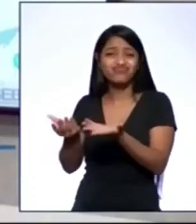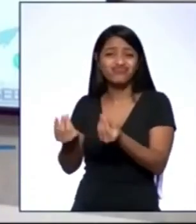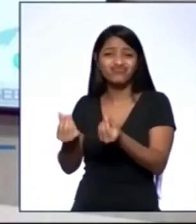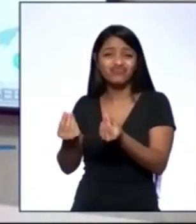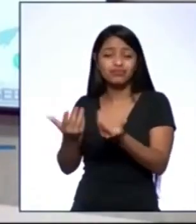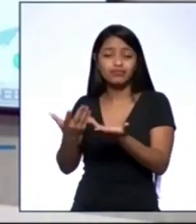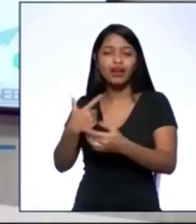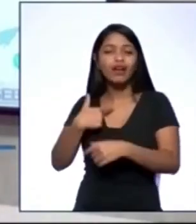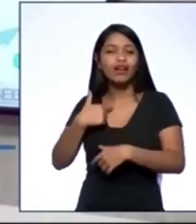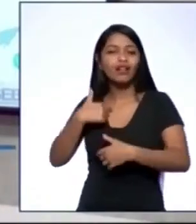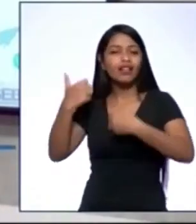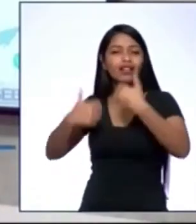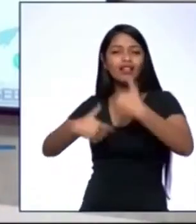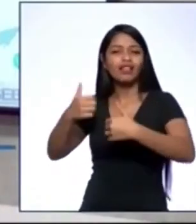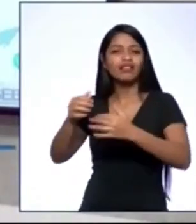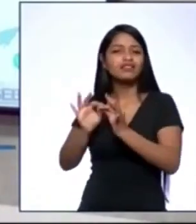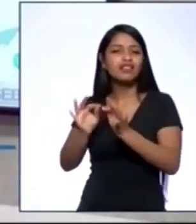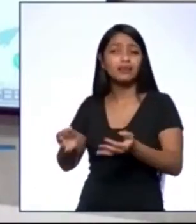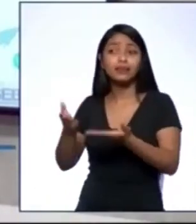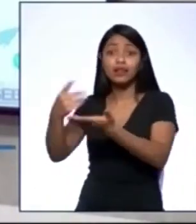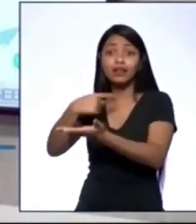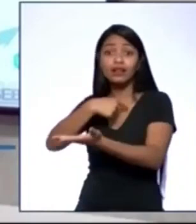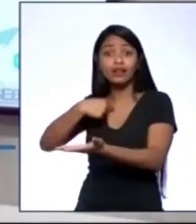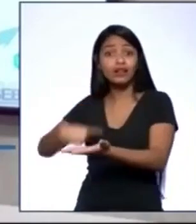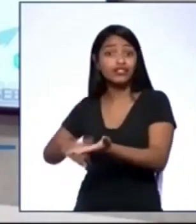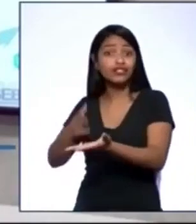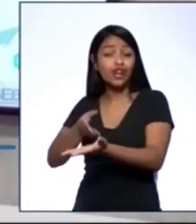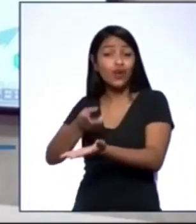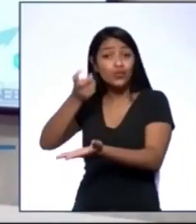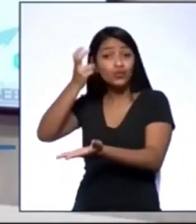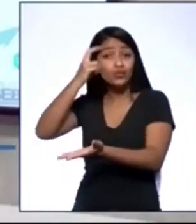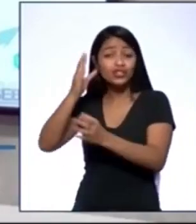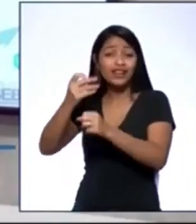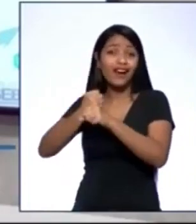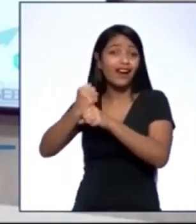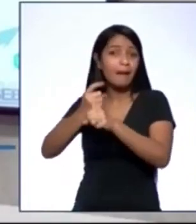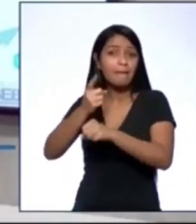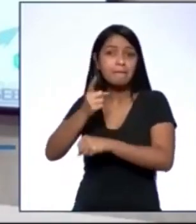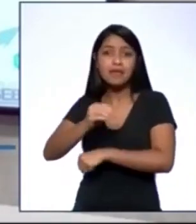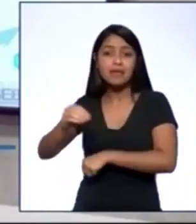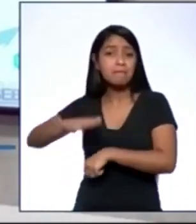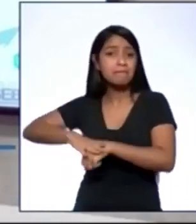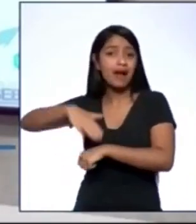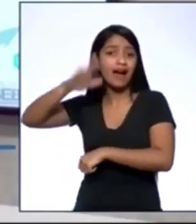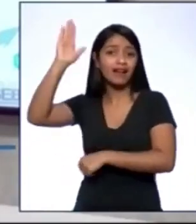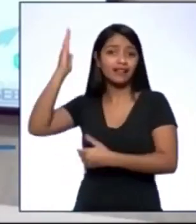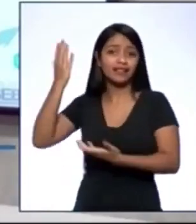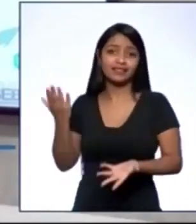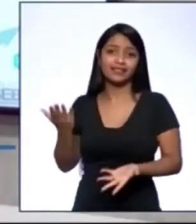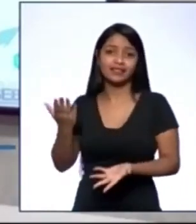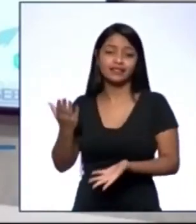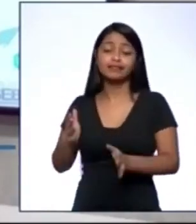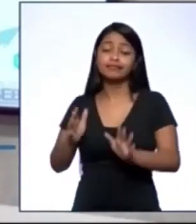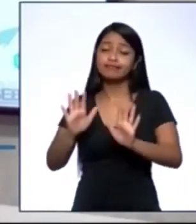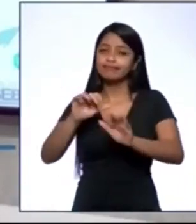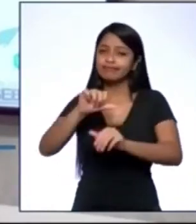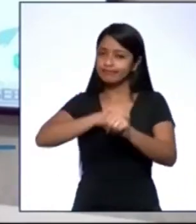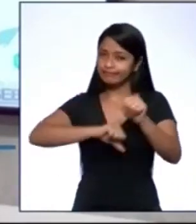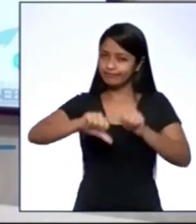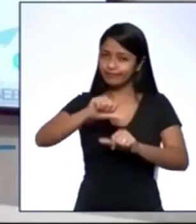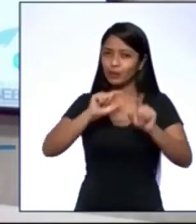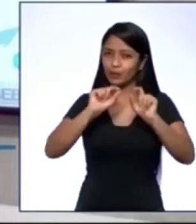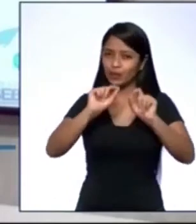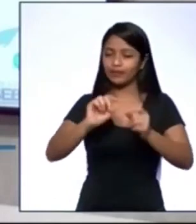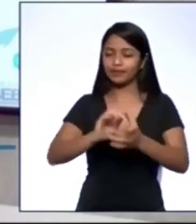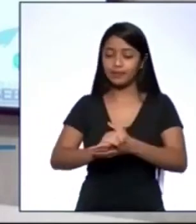é milenar, uma planta que já está adaptada ao clima do local? Mas o que eu posso fazer? Eu posso pegar aquela planta